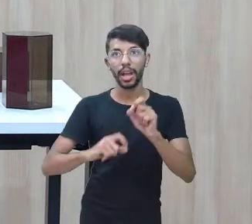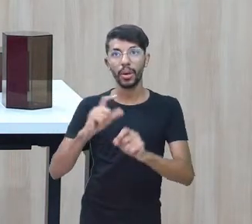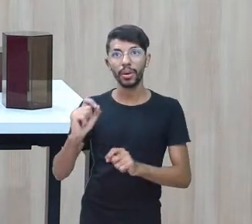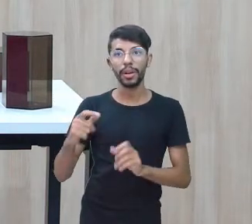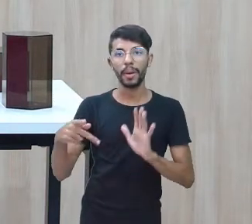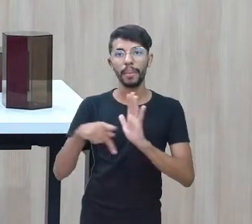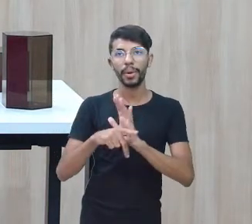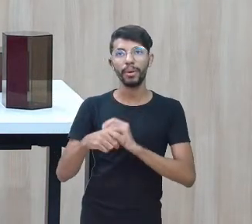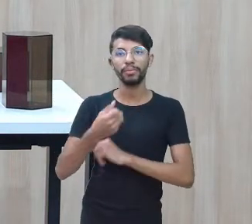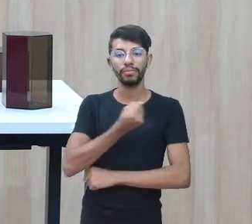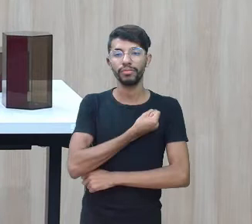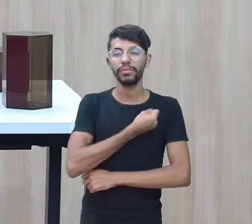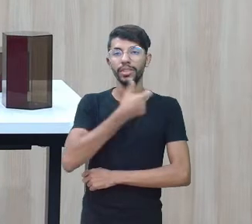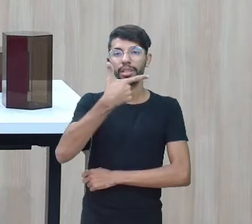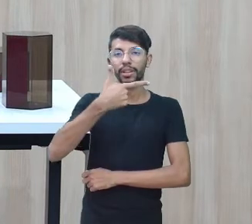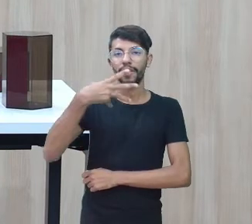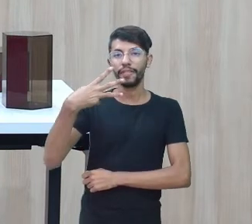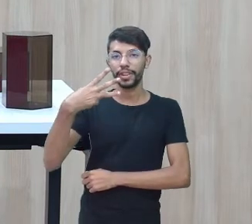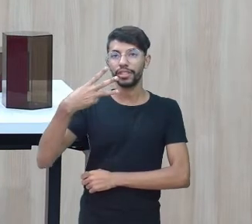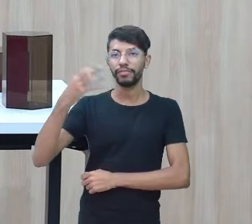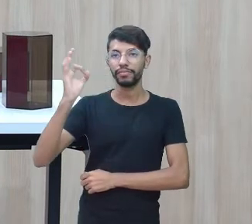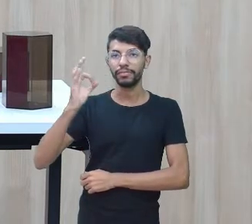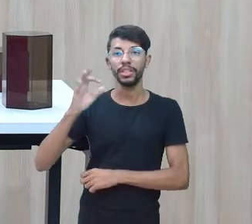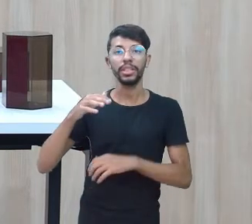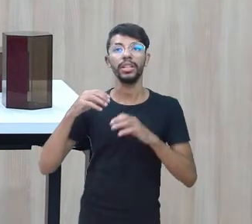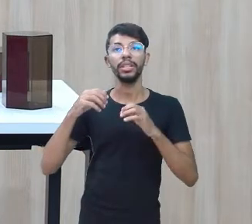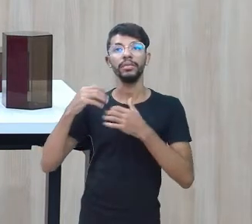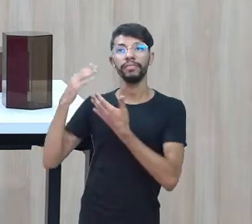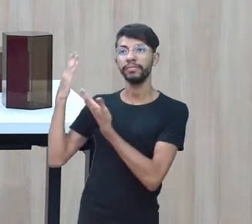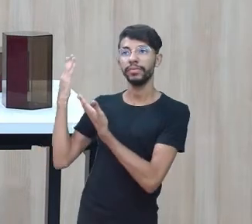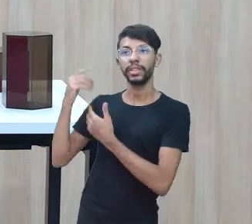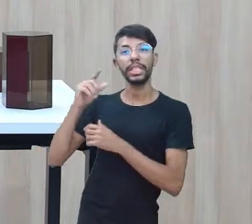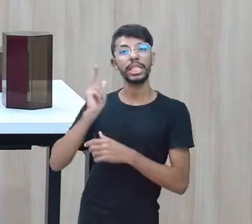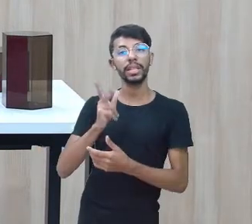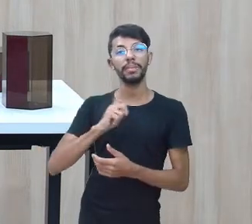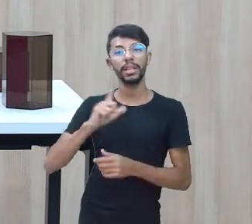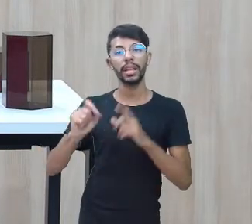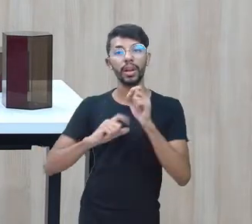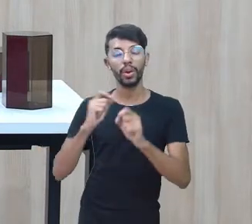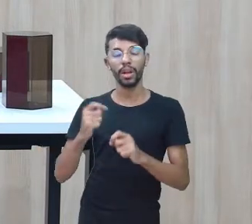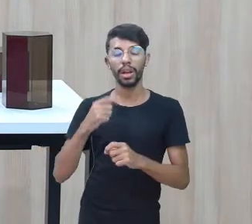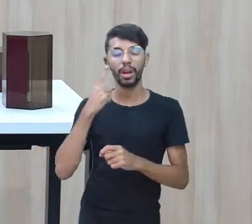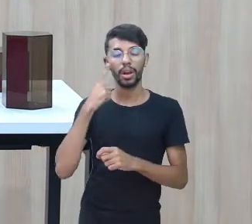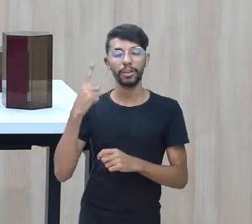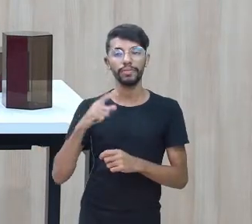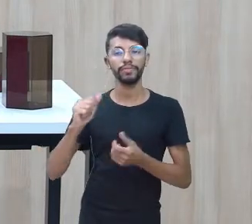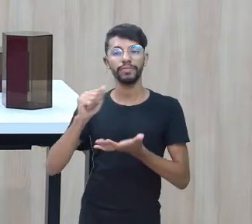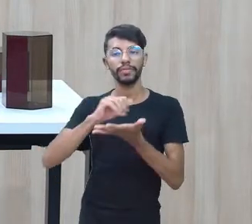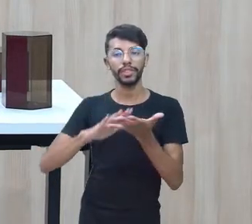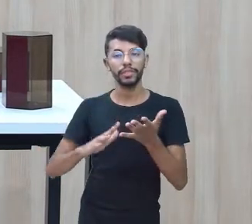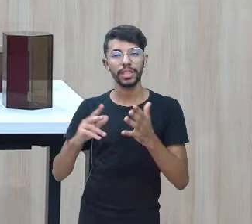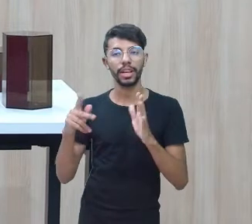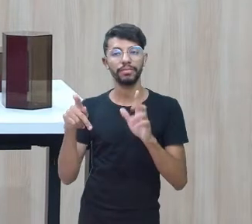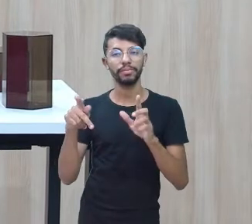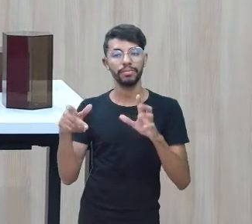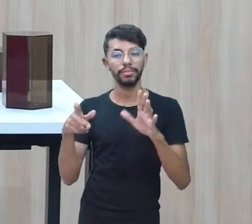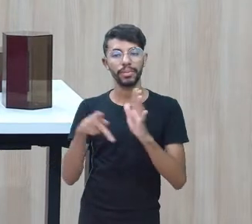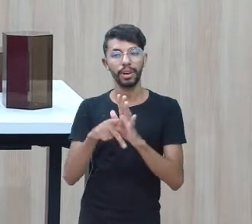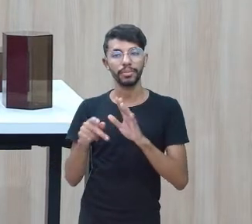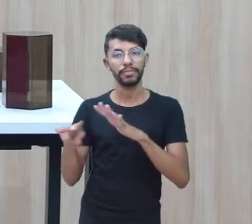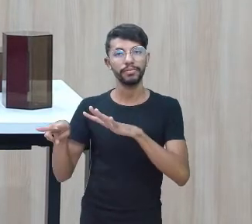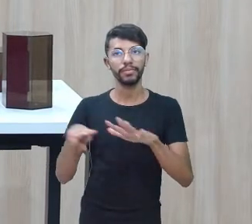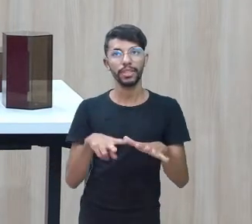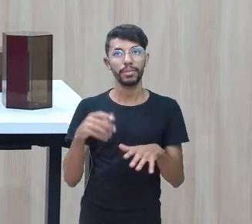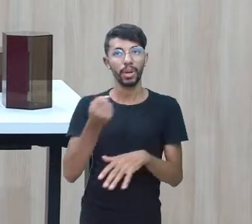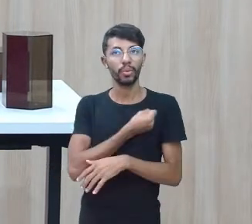Sempre vai estar aqui no cantinho o número da semana referente à atividade que a gente está avaliando, né, os conteúdos que a gente está